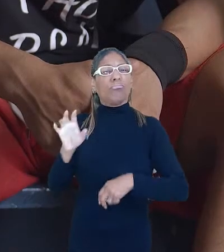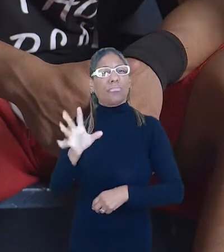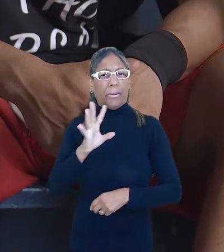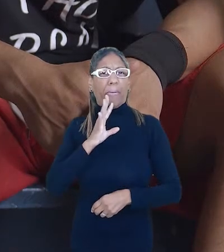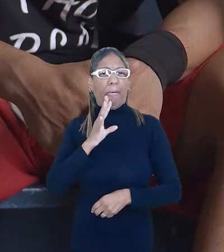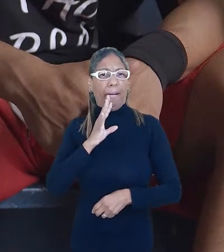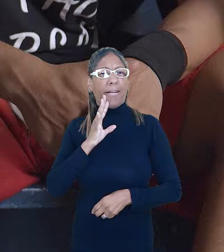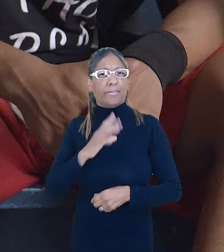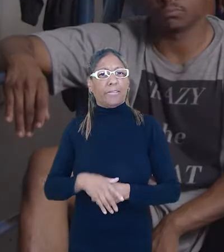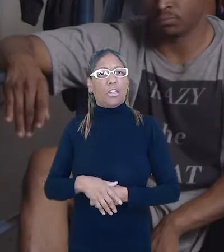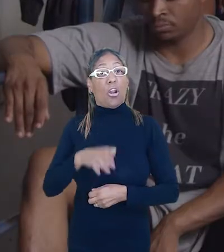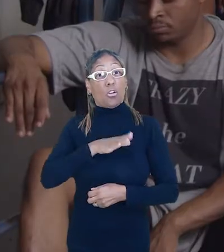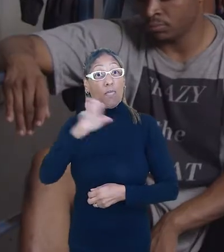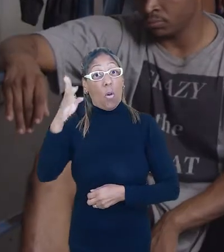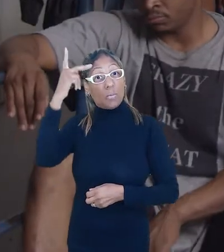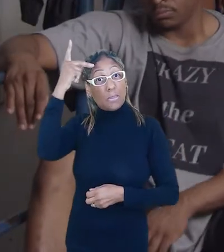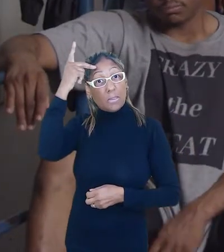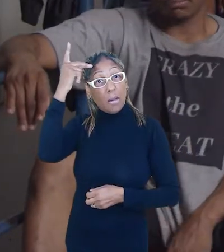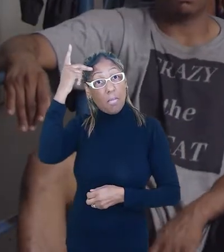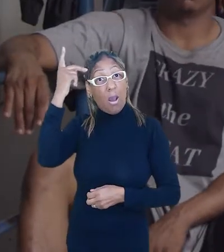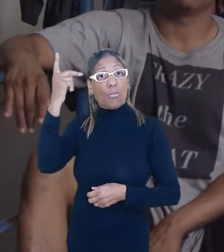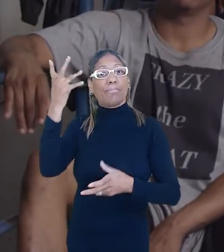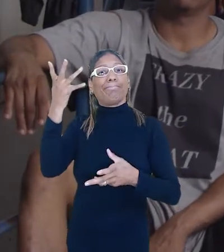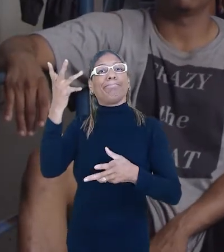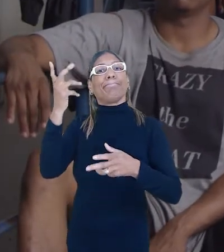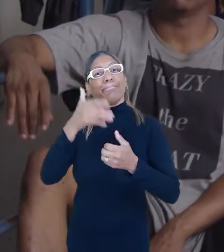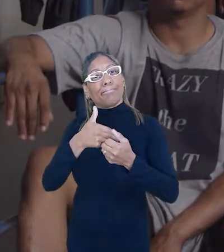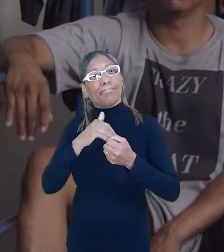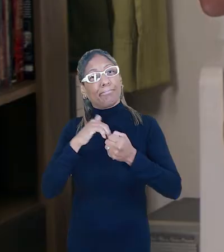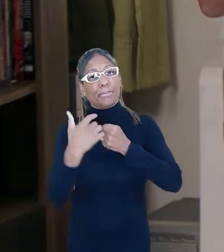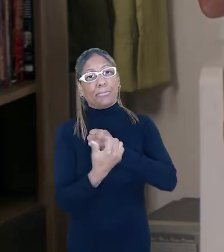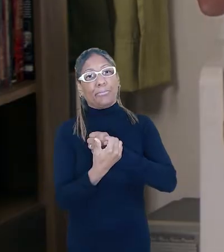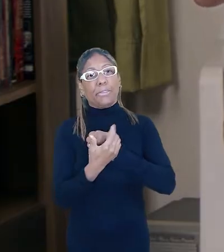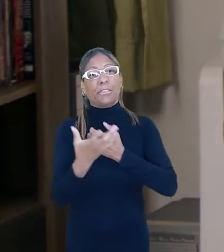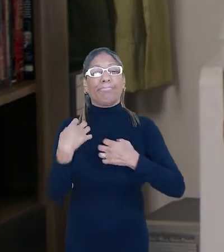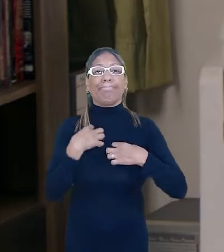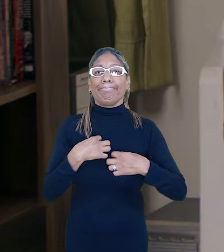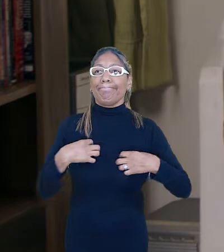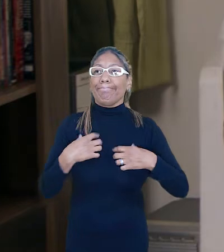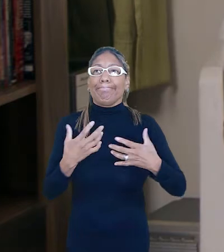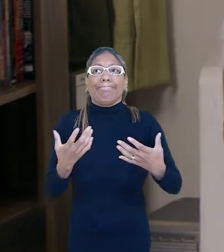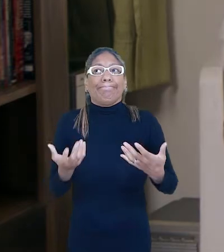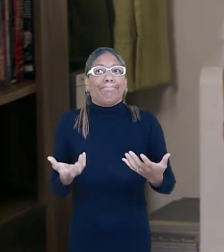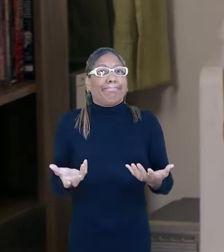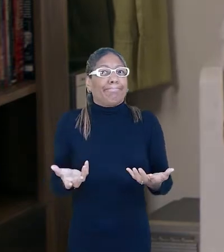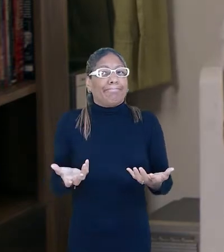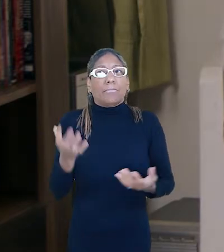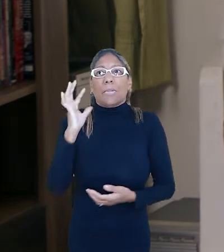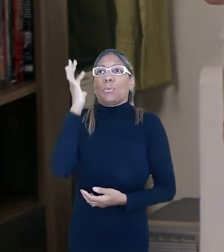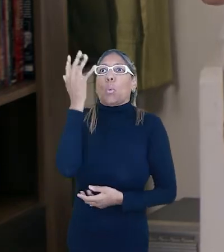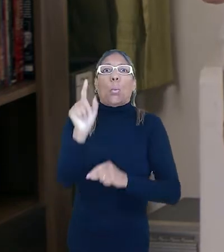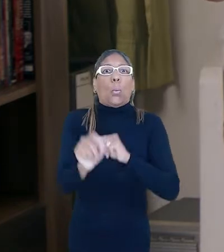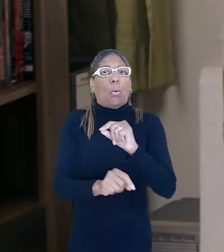estava conhecido. Quando nós fomos para ir para São Paulo, aí deu-se a pandemia. João Paulo Silva. Eu fiquei num estado de o